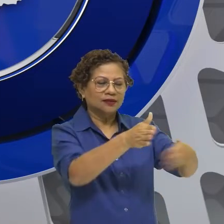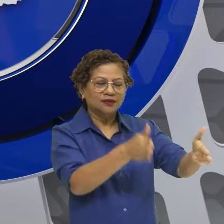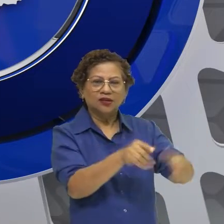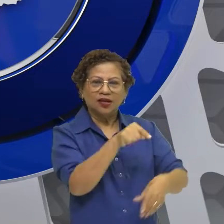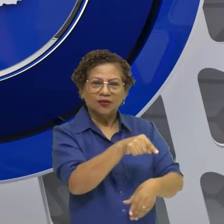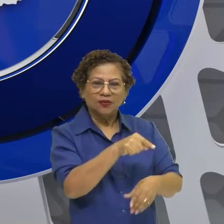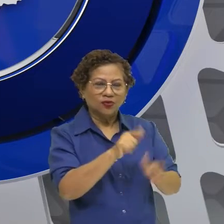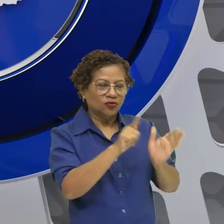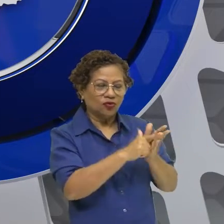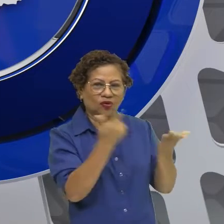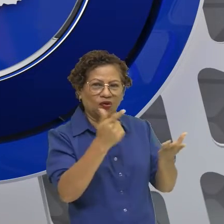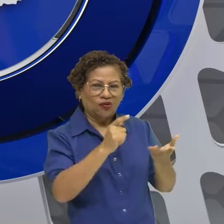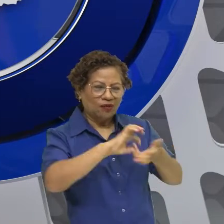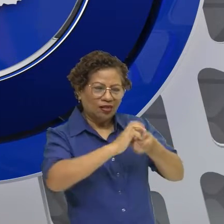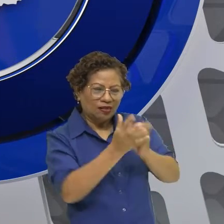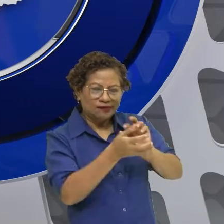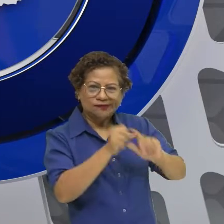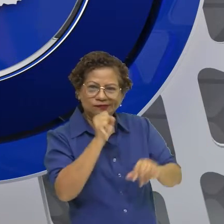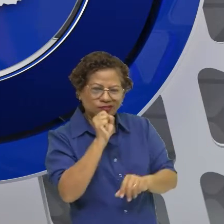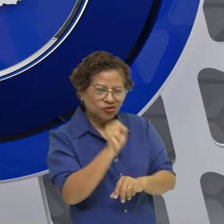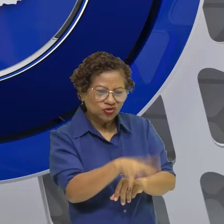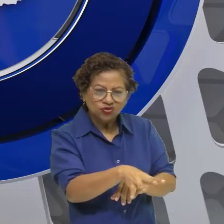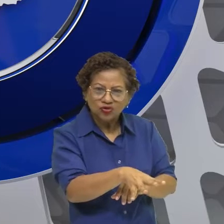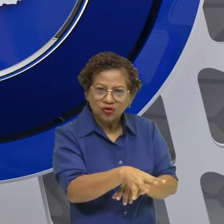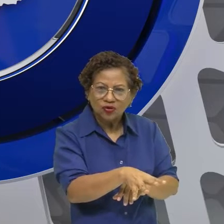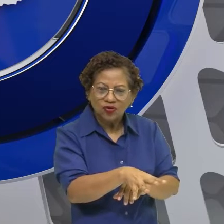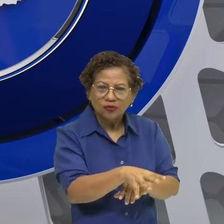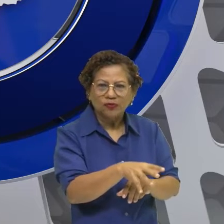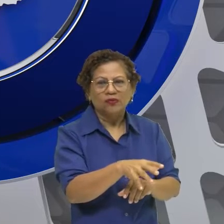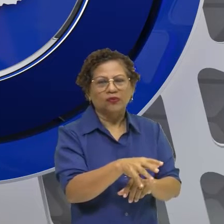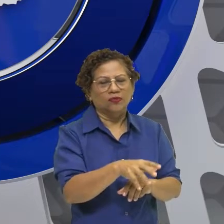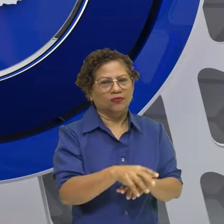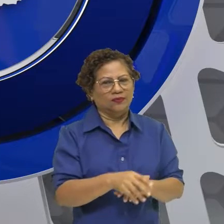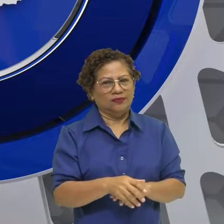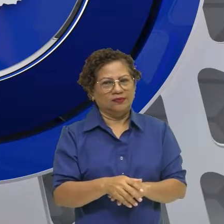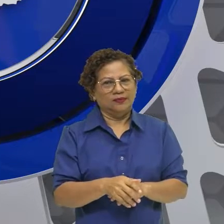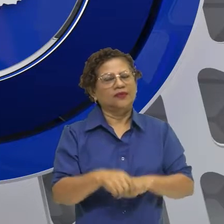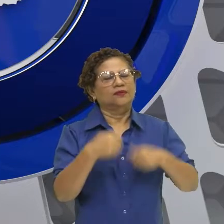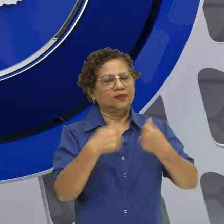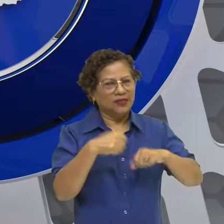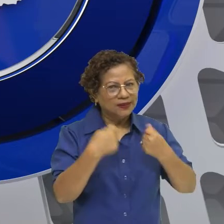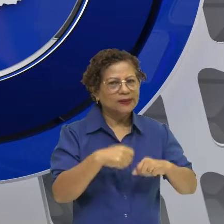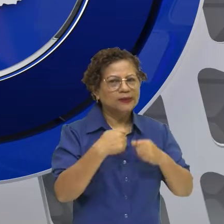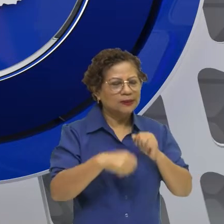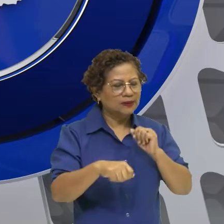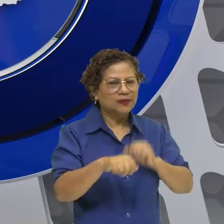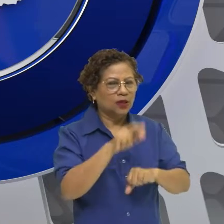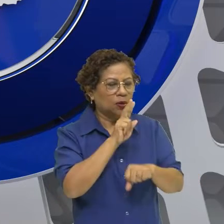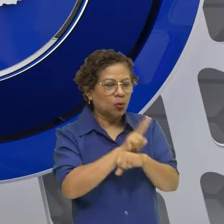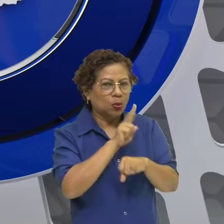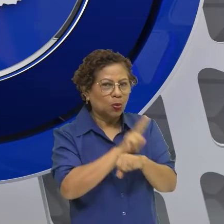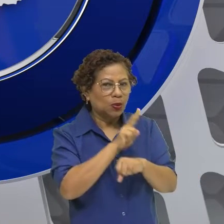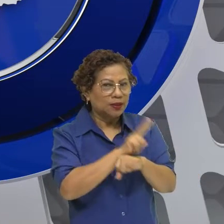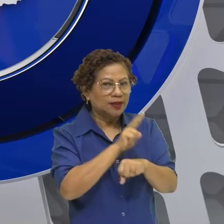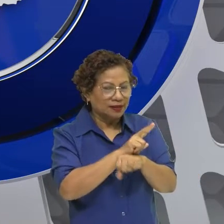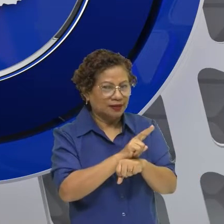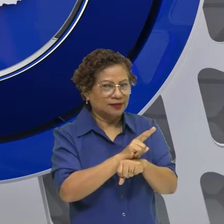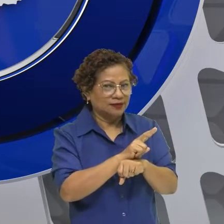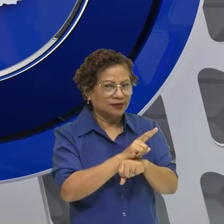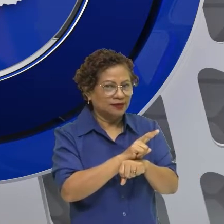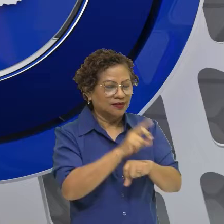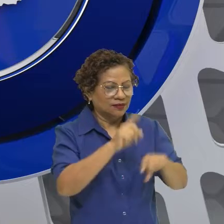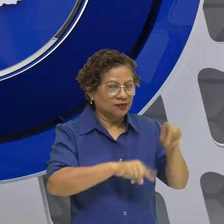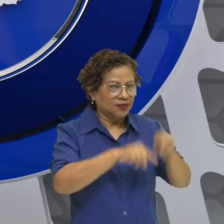eu danifico algum material da escola, eu não estou tendo cuidado com o meu meio ambiente. Então, o protagonismo é pensar além, é